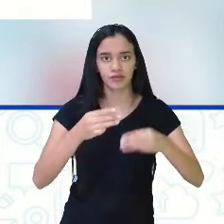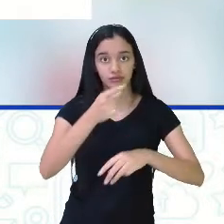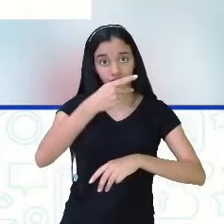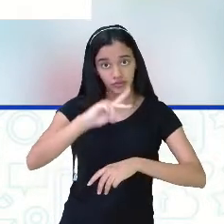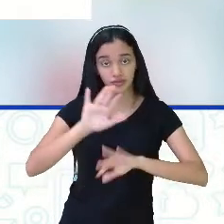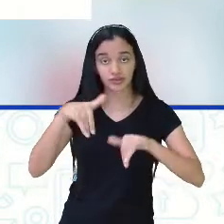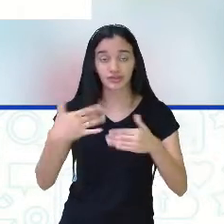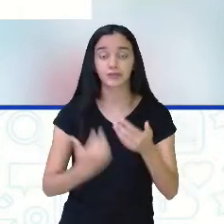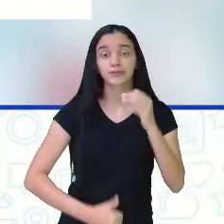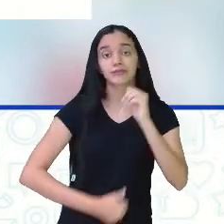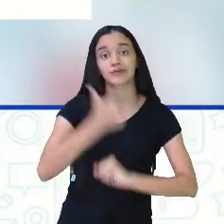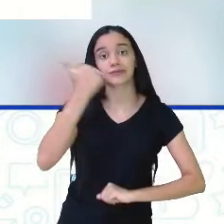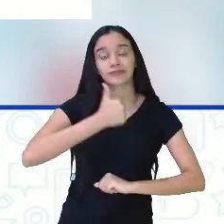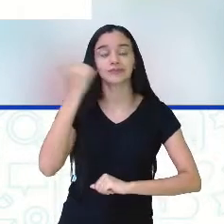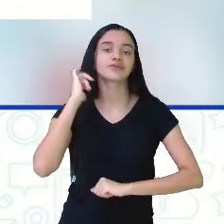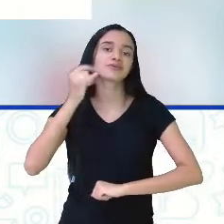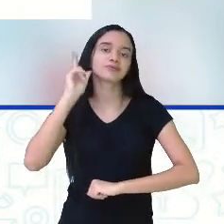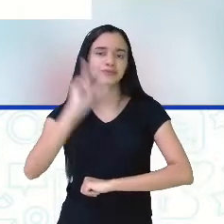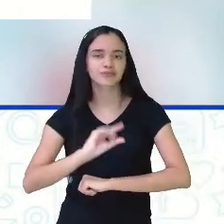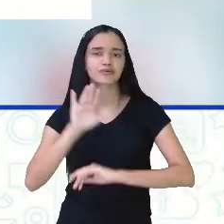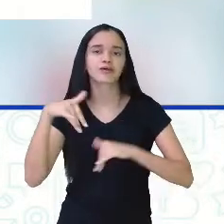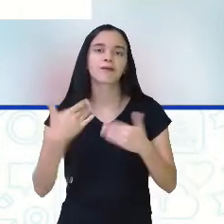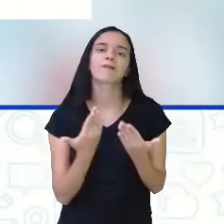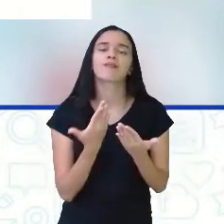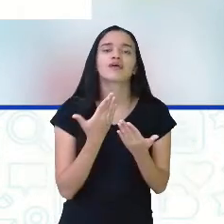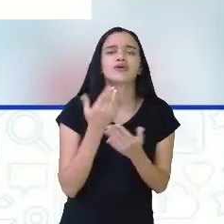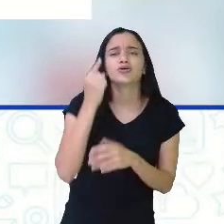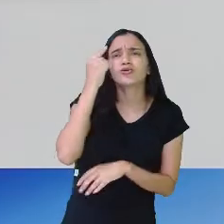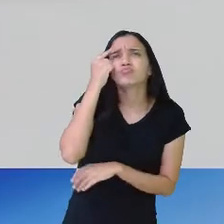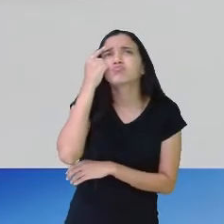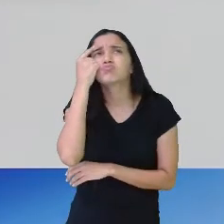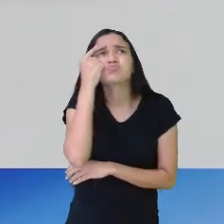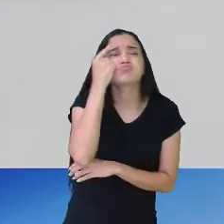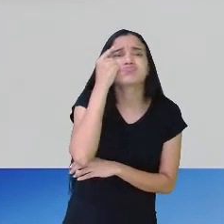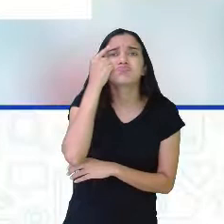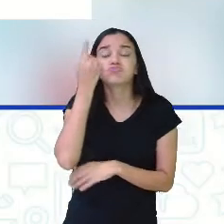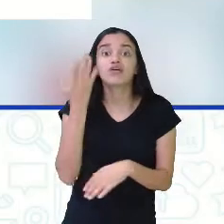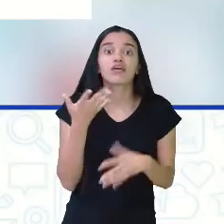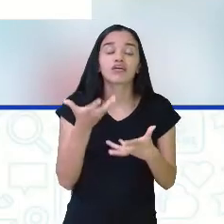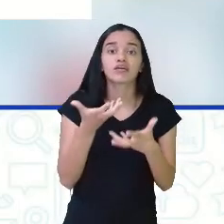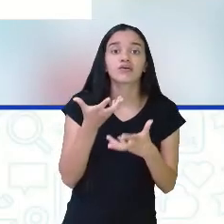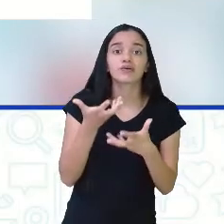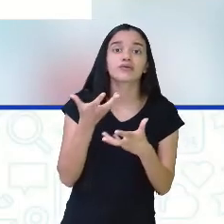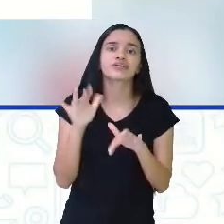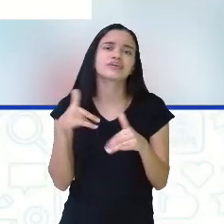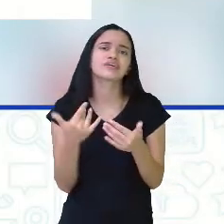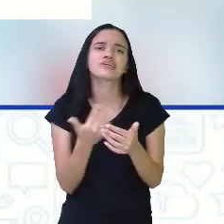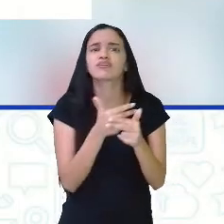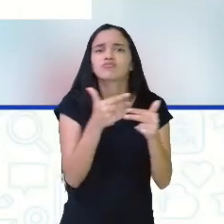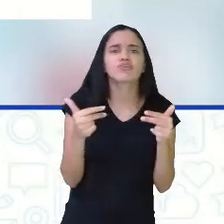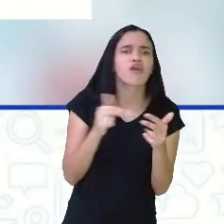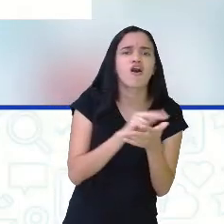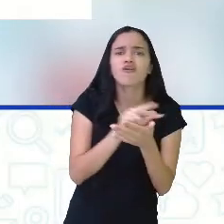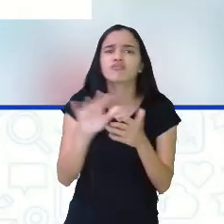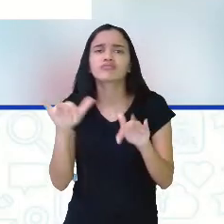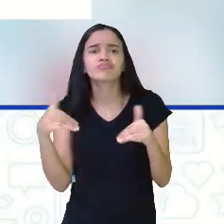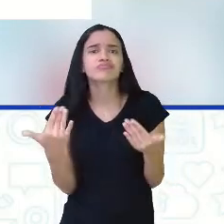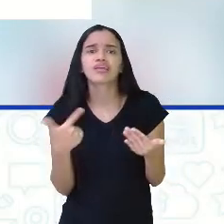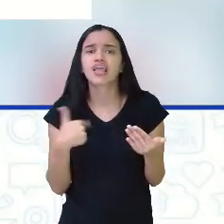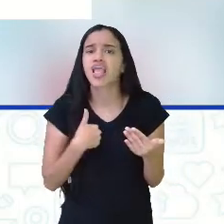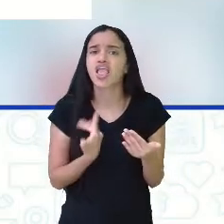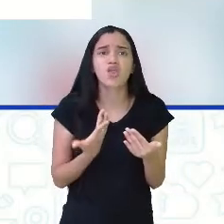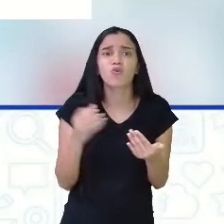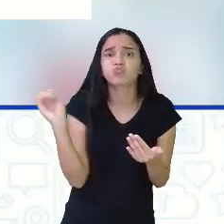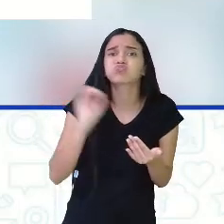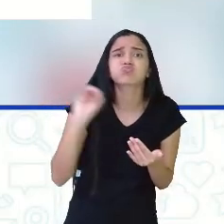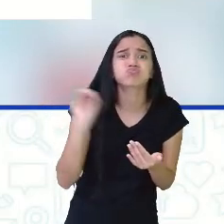ó, primeiro mini-conto aqui, ó. Indecisão. Queria ser tanta coisa, acabou não sendo